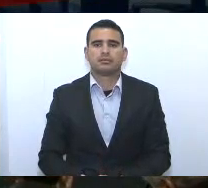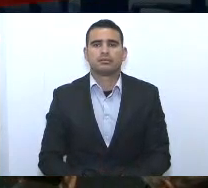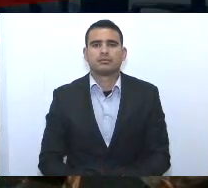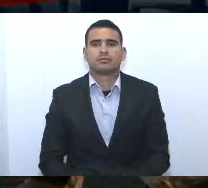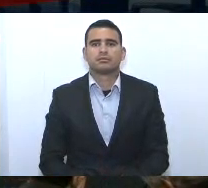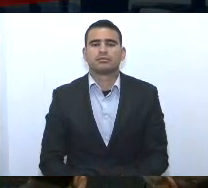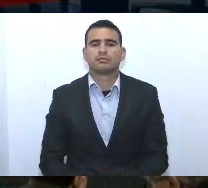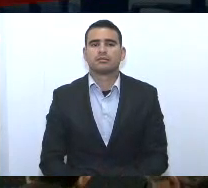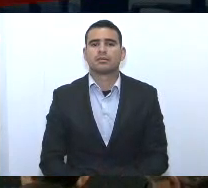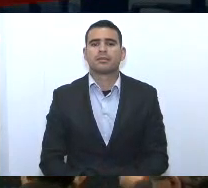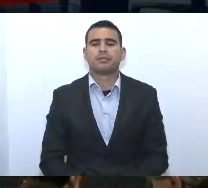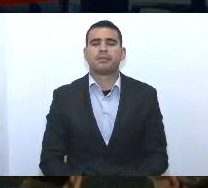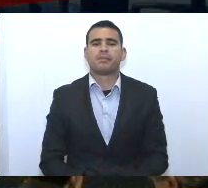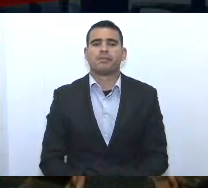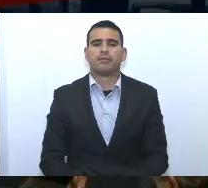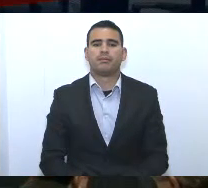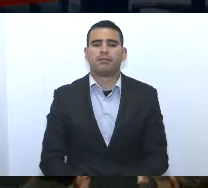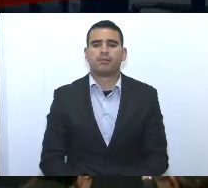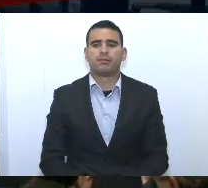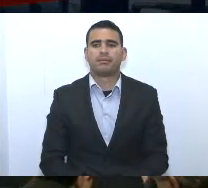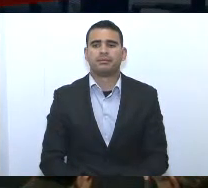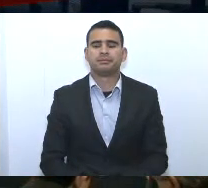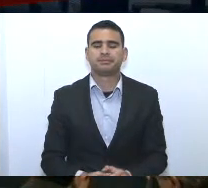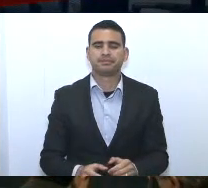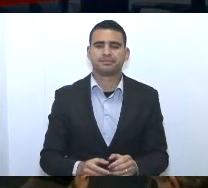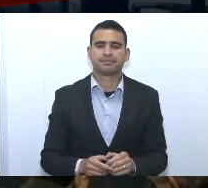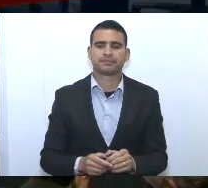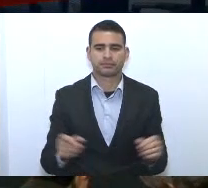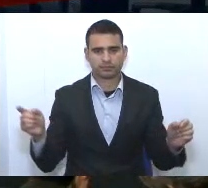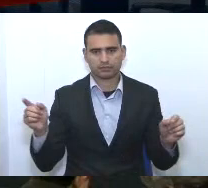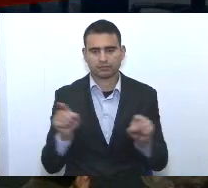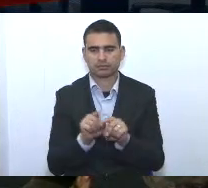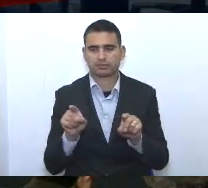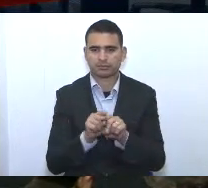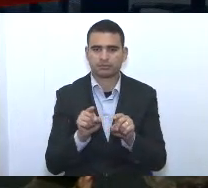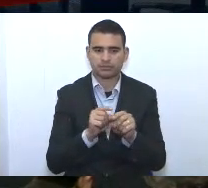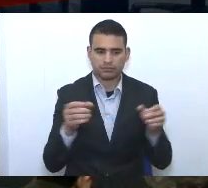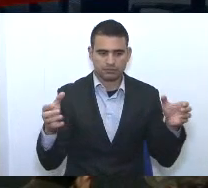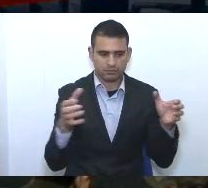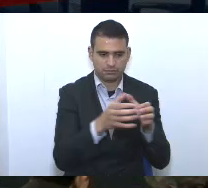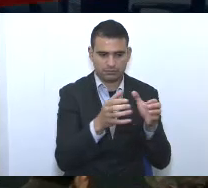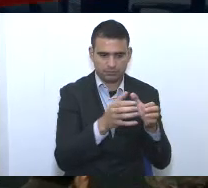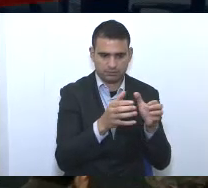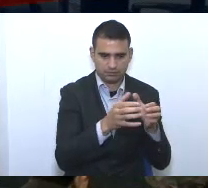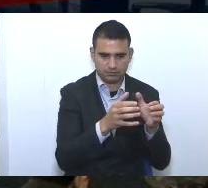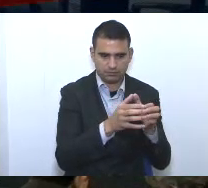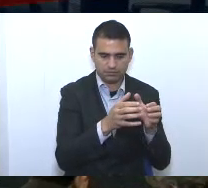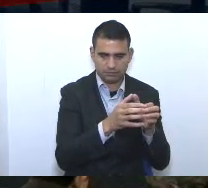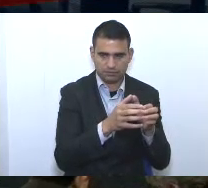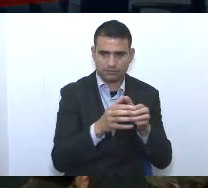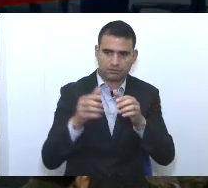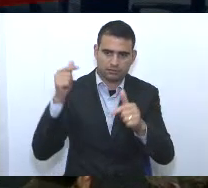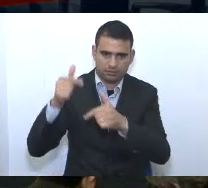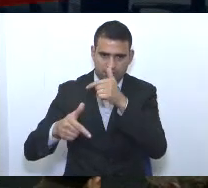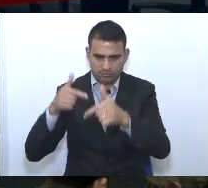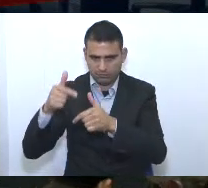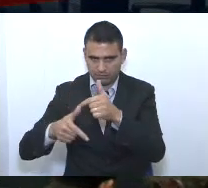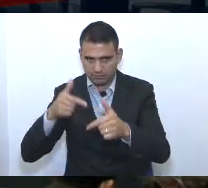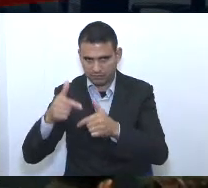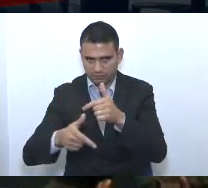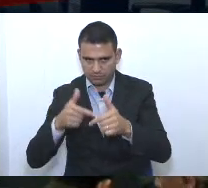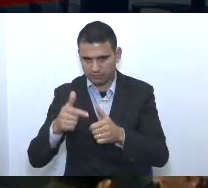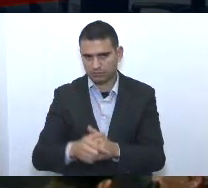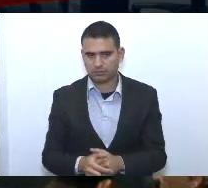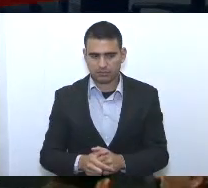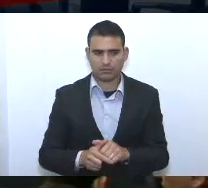do contencioso fiscal. Temos o Departamento de Assuntos Trabalhistas, ligados à nossa secretaria, dirigido pelo